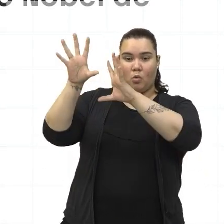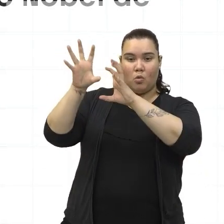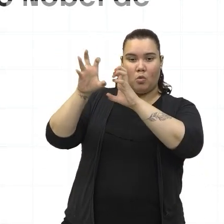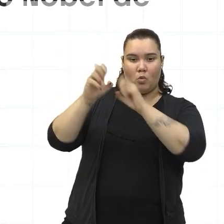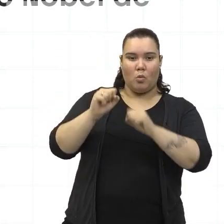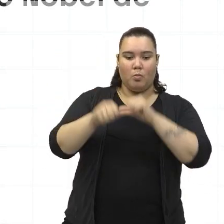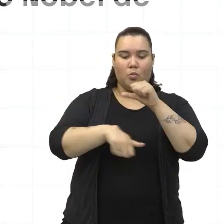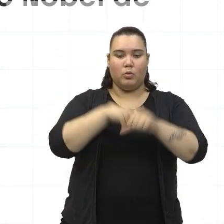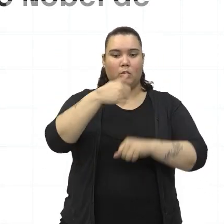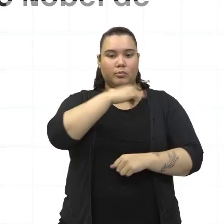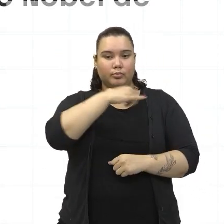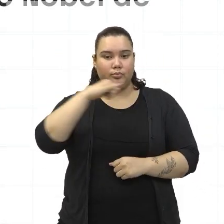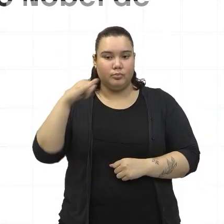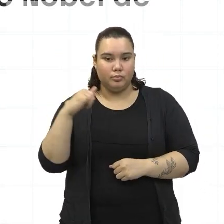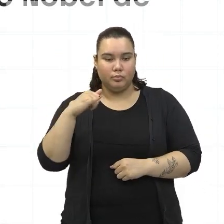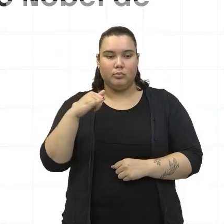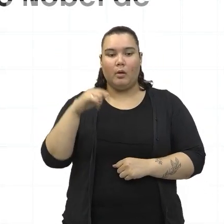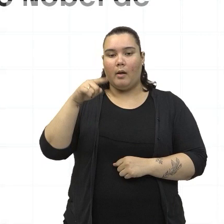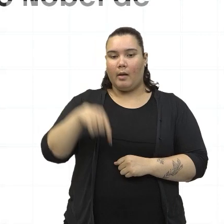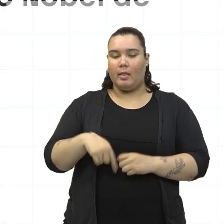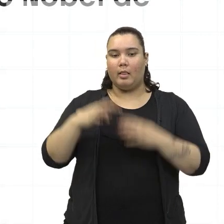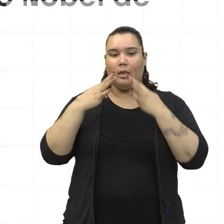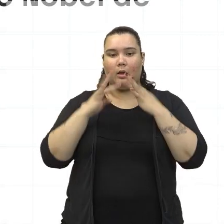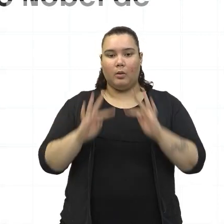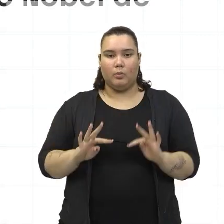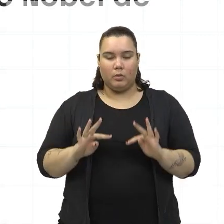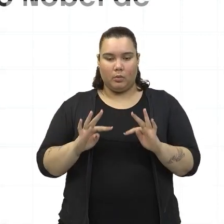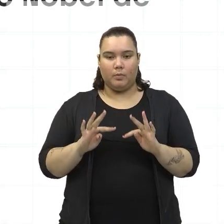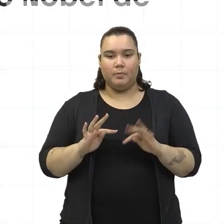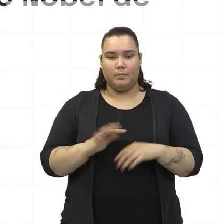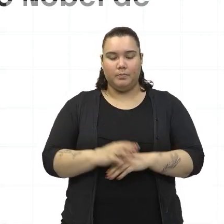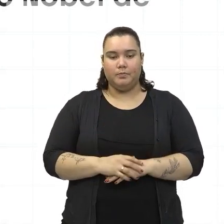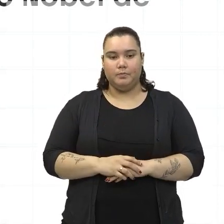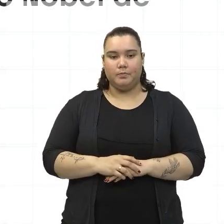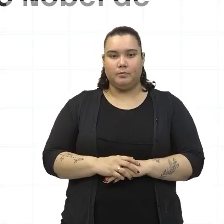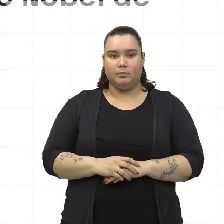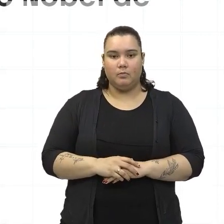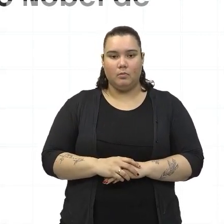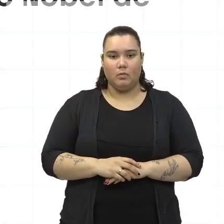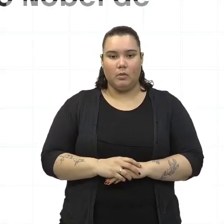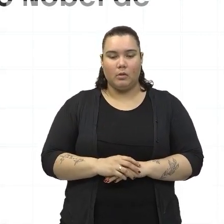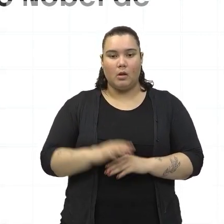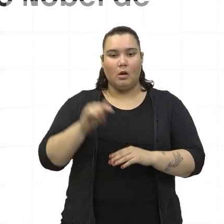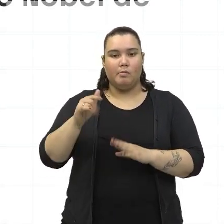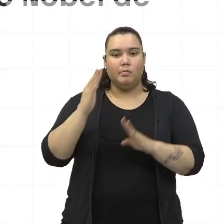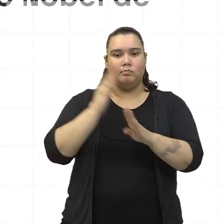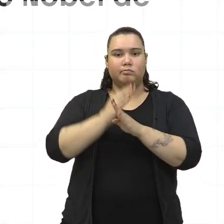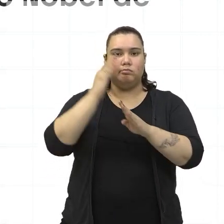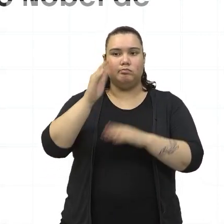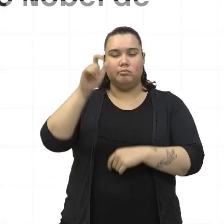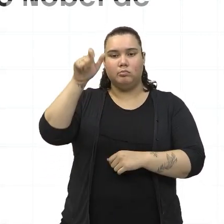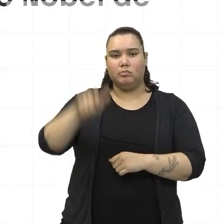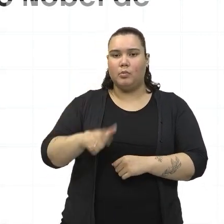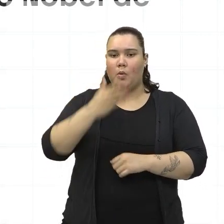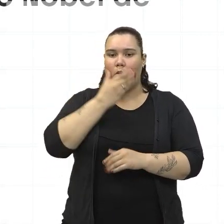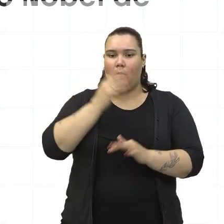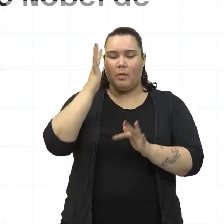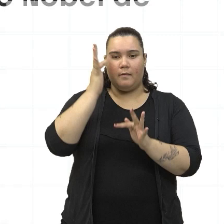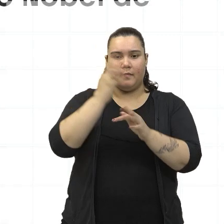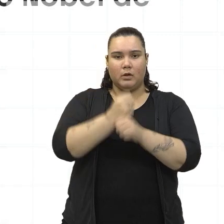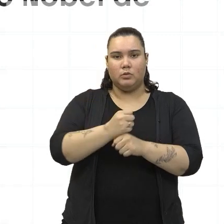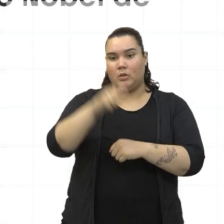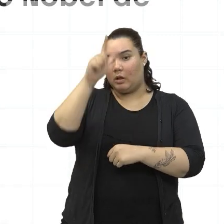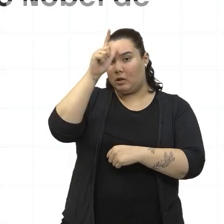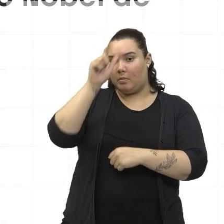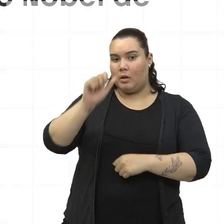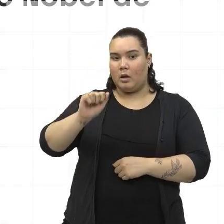energia elétrica. E é o fenômeno que é o chamado efeito fotoelétrico. Esse fenômeno foi descoberto pelo físico alemão